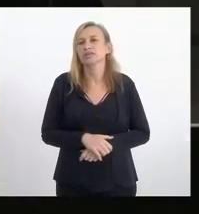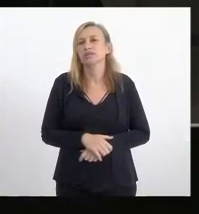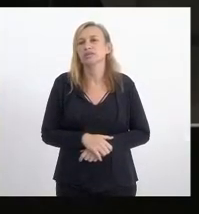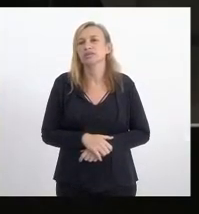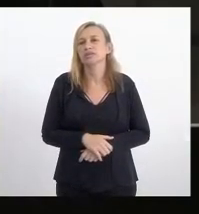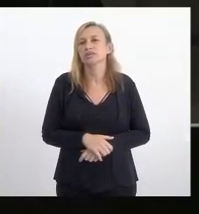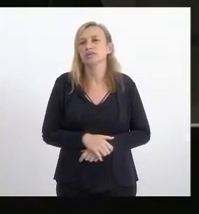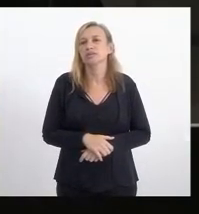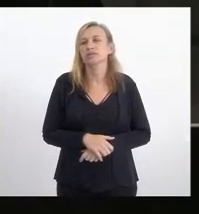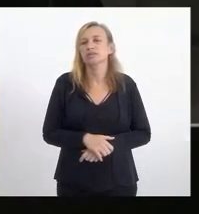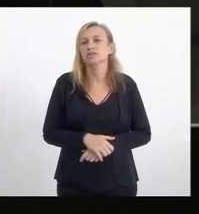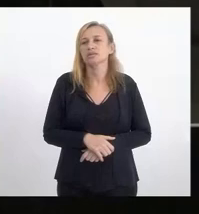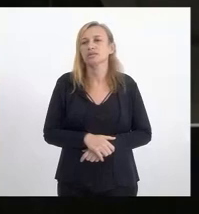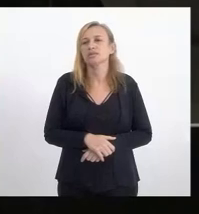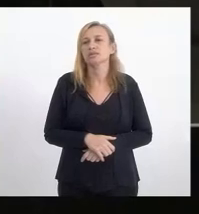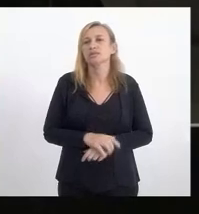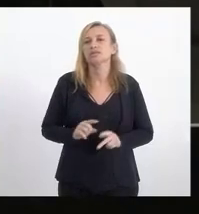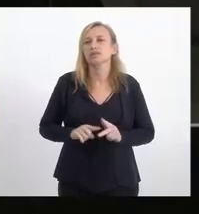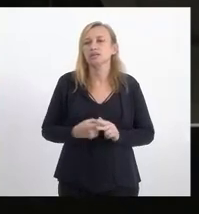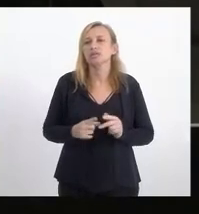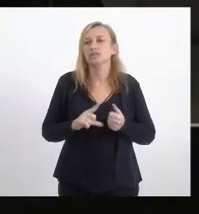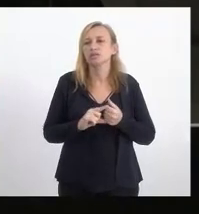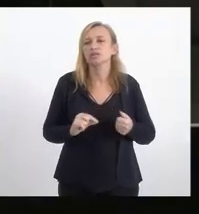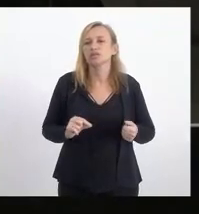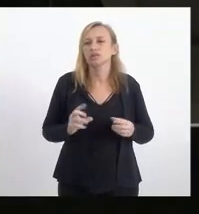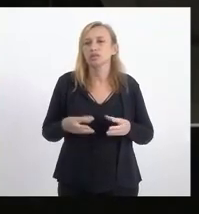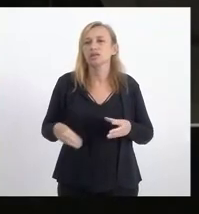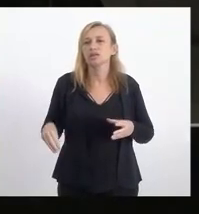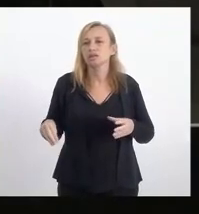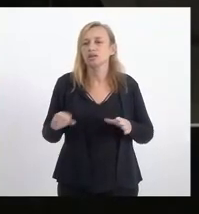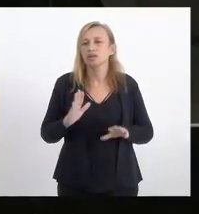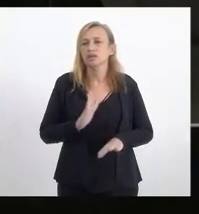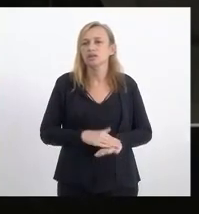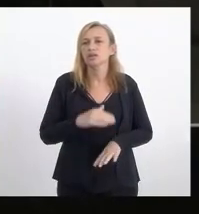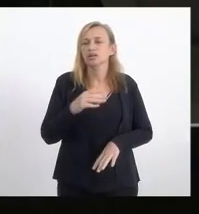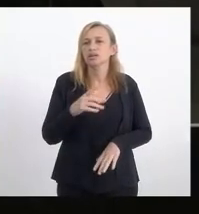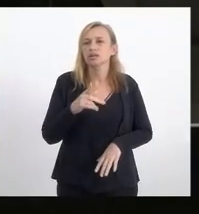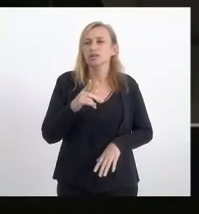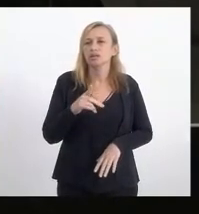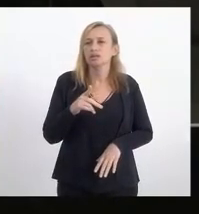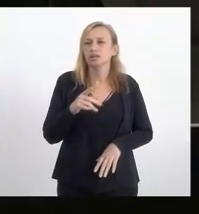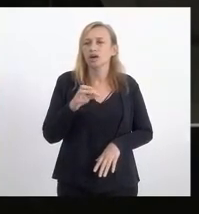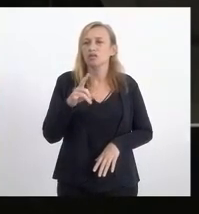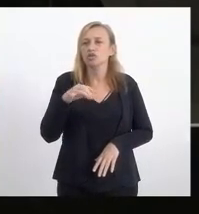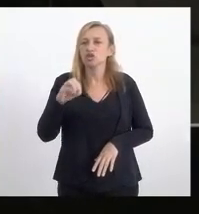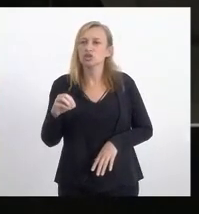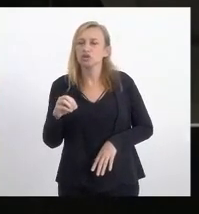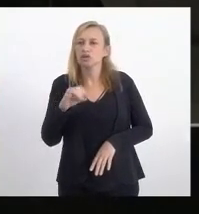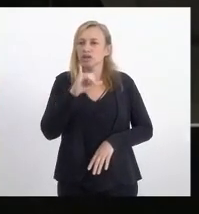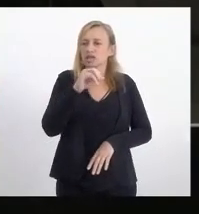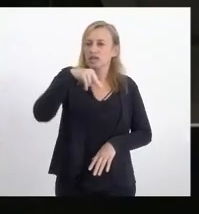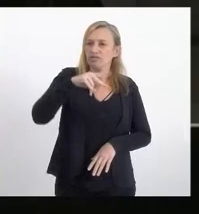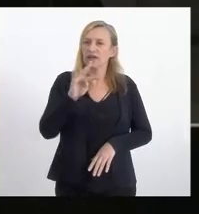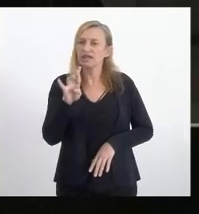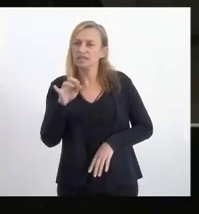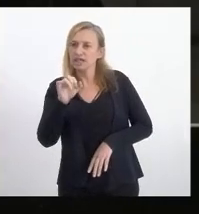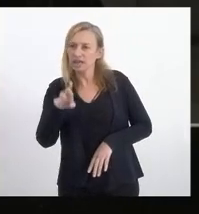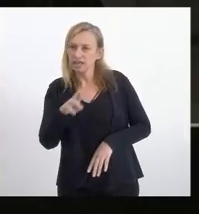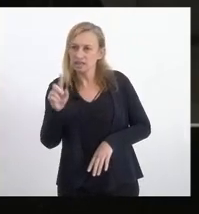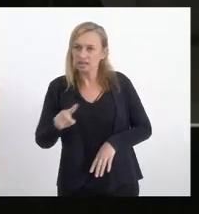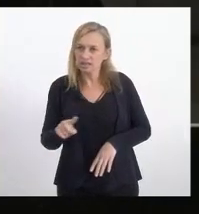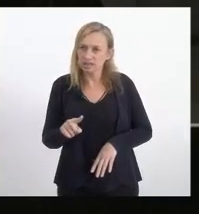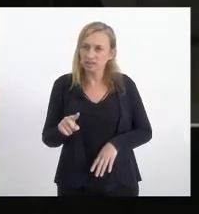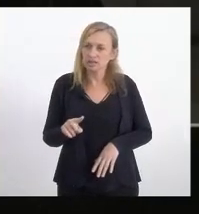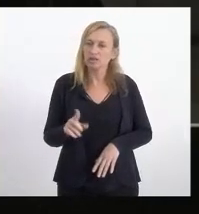fiz um aqui que altera o artigo acrescentando o cálculo do auxílio de invalidez seja acrescido da gratificação de